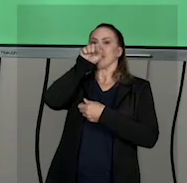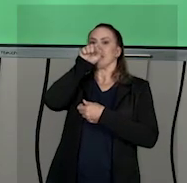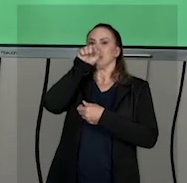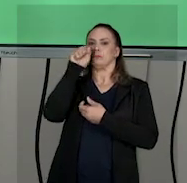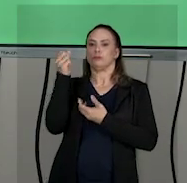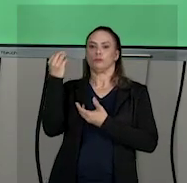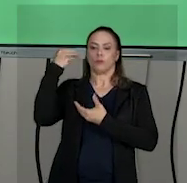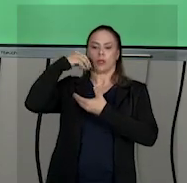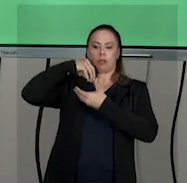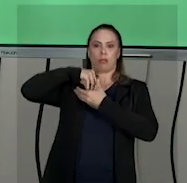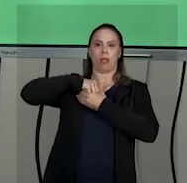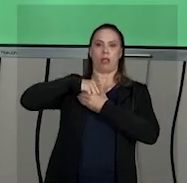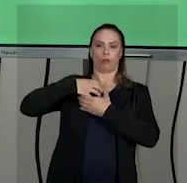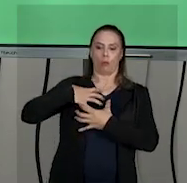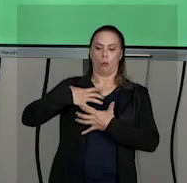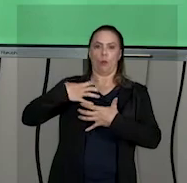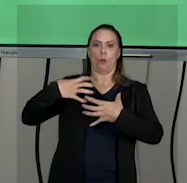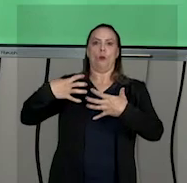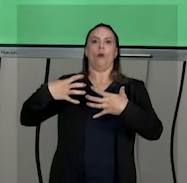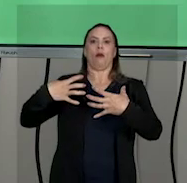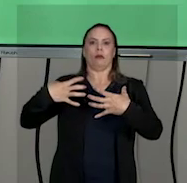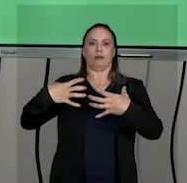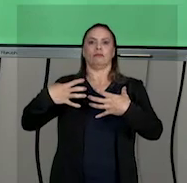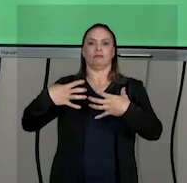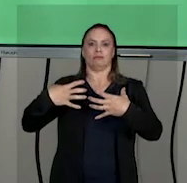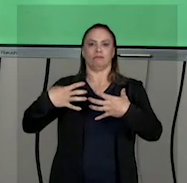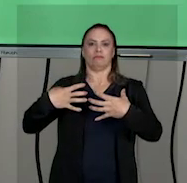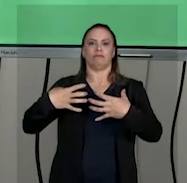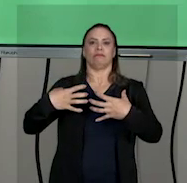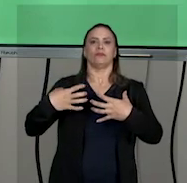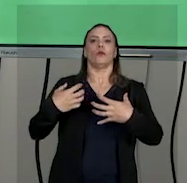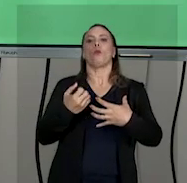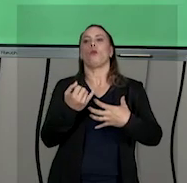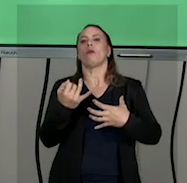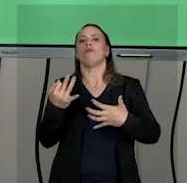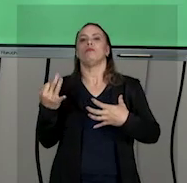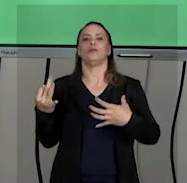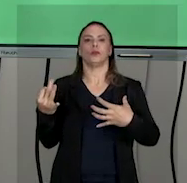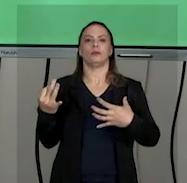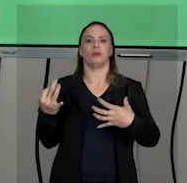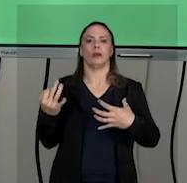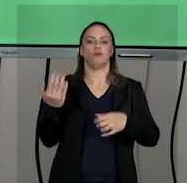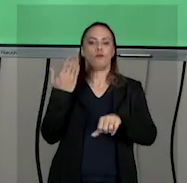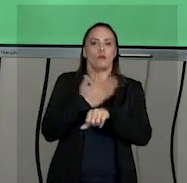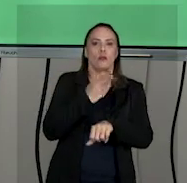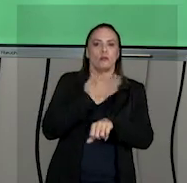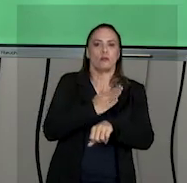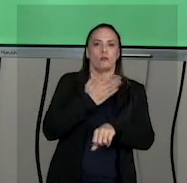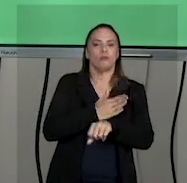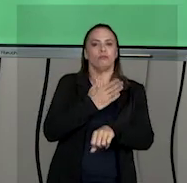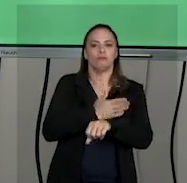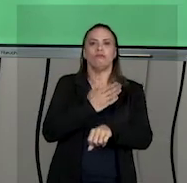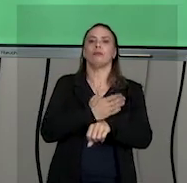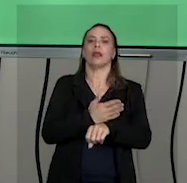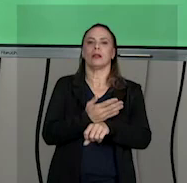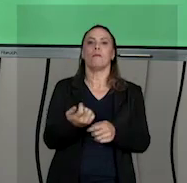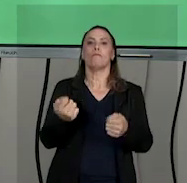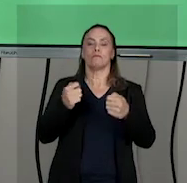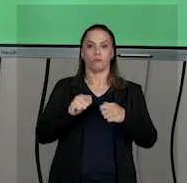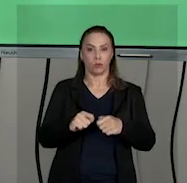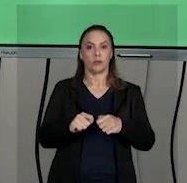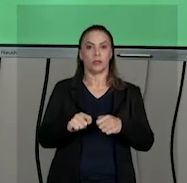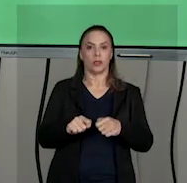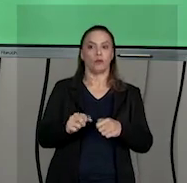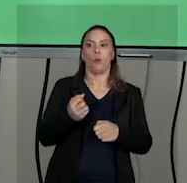adquirida através de treino. Quanto mais a gente treina, mais a gente consegue aumentar a capacidade pulmonar,